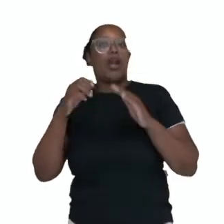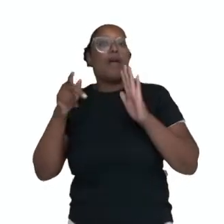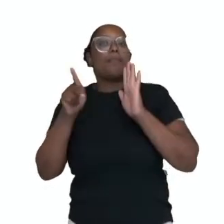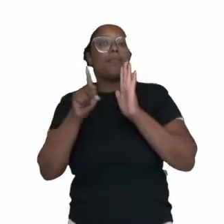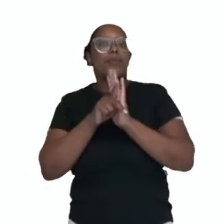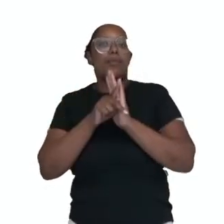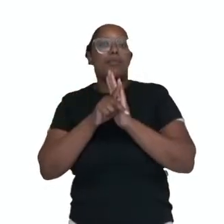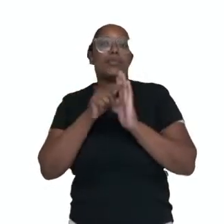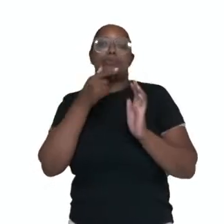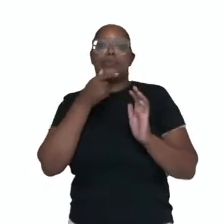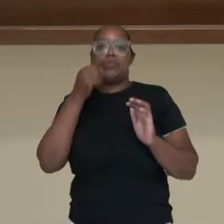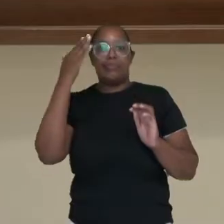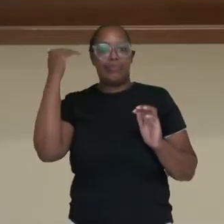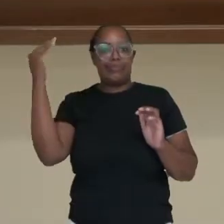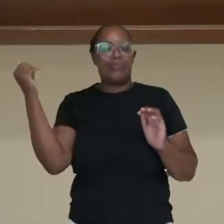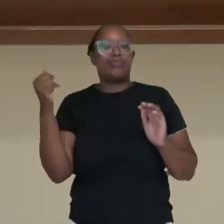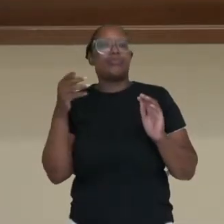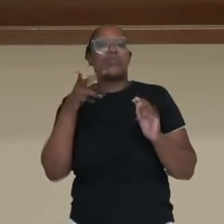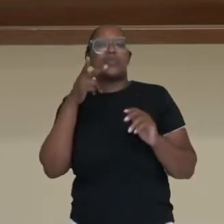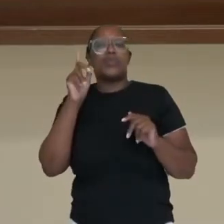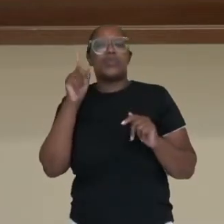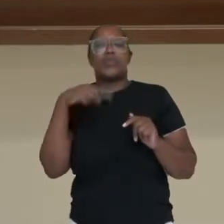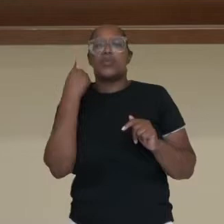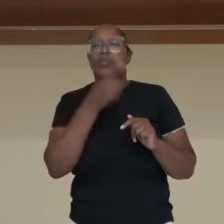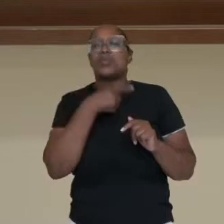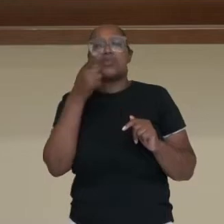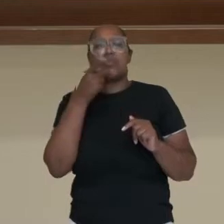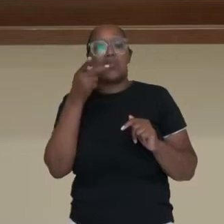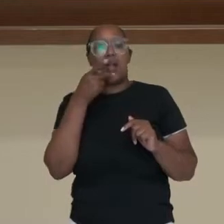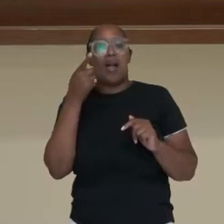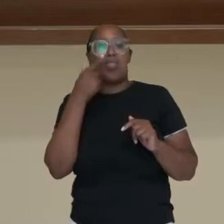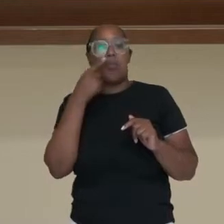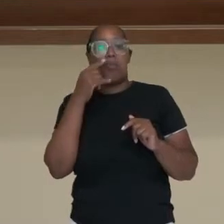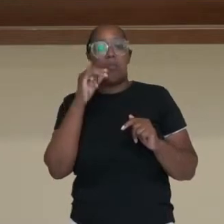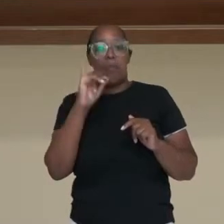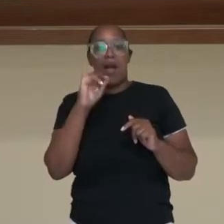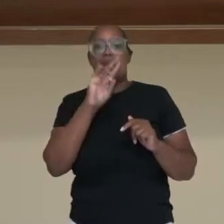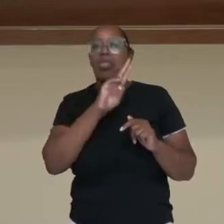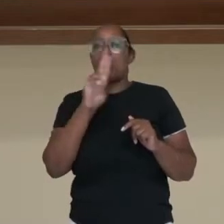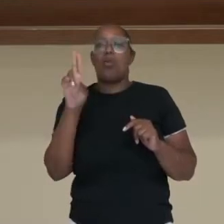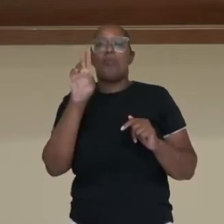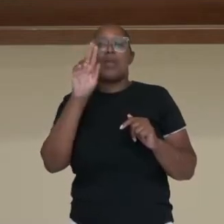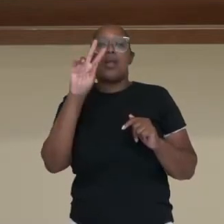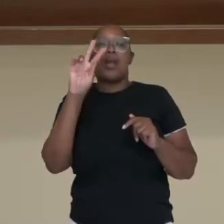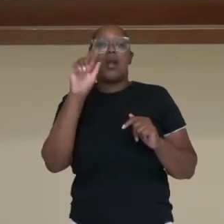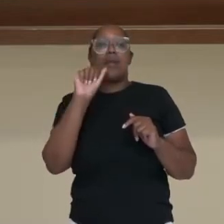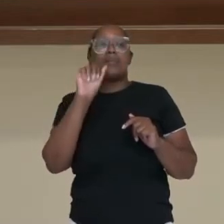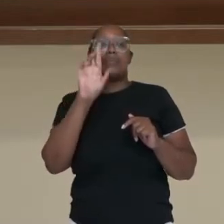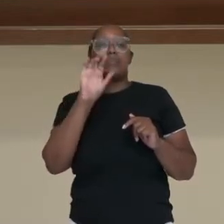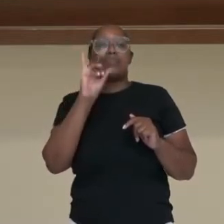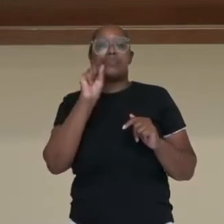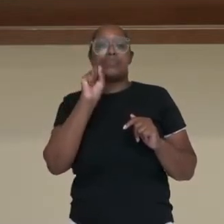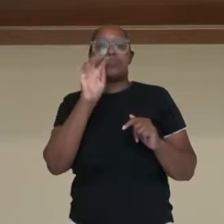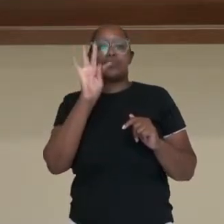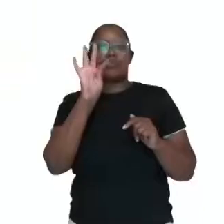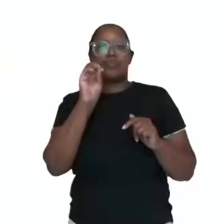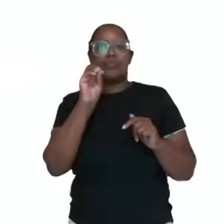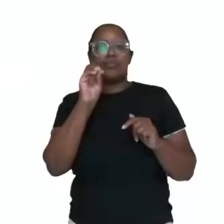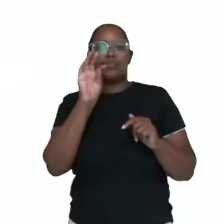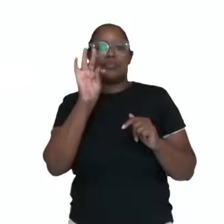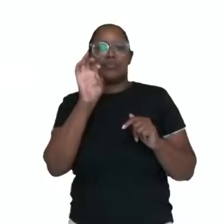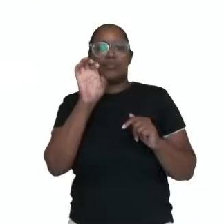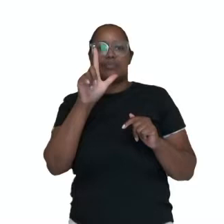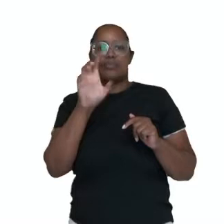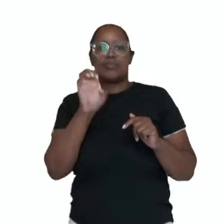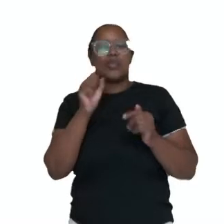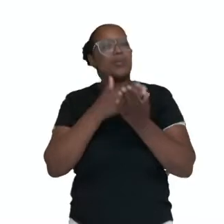sua ética. Então, a gente vai falar aí do pai, né, Aristóteles. E para começo de conversa, coloco uma reflexão aqui pra gente,